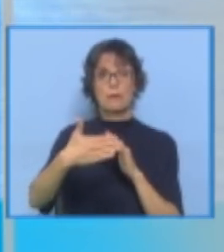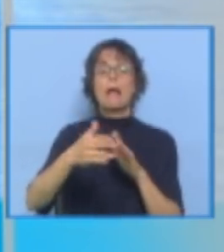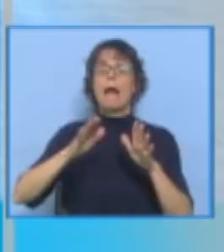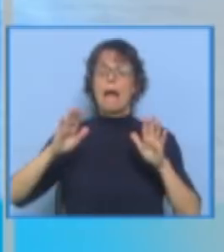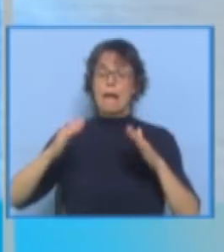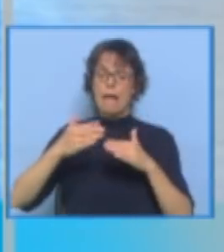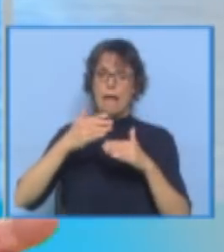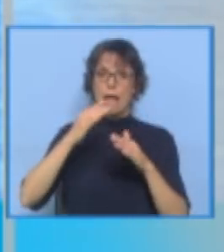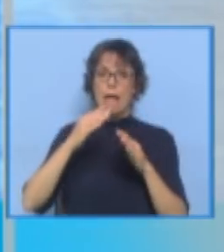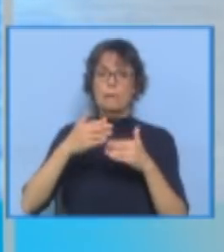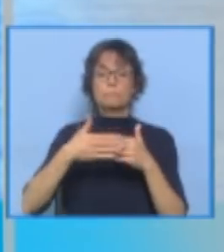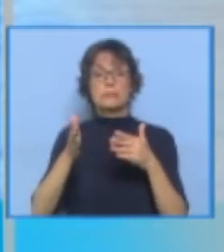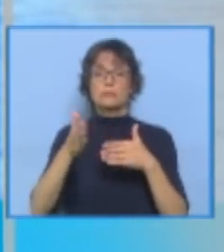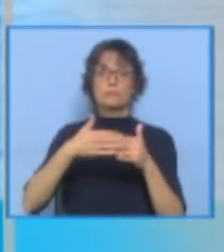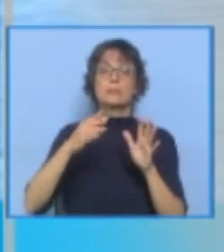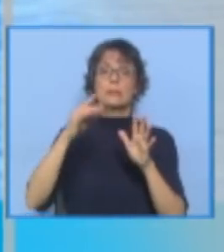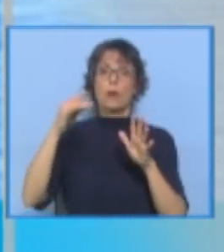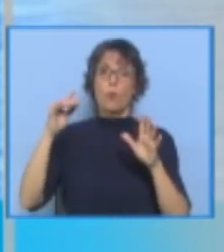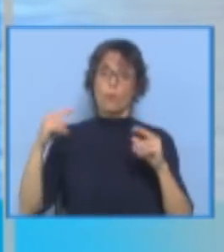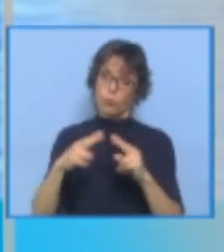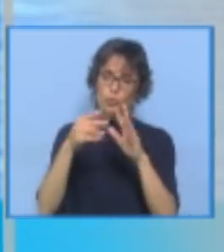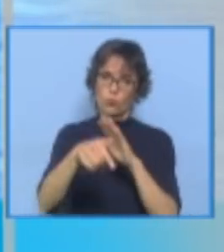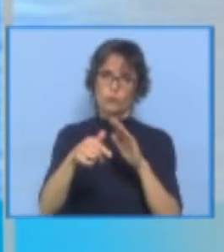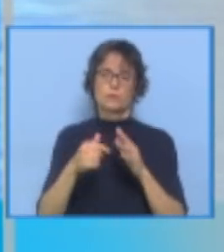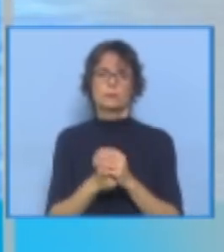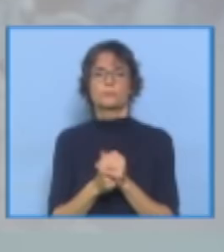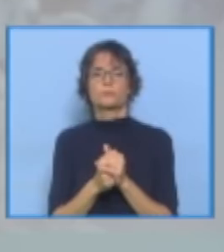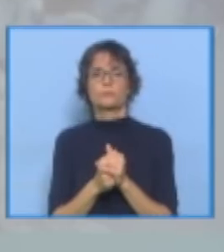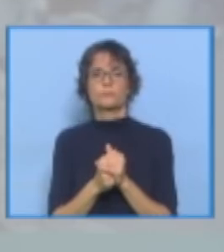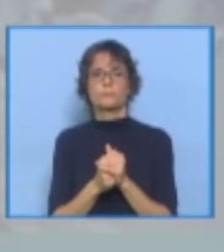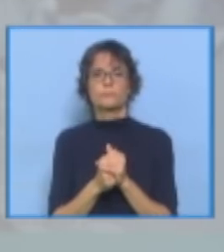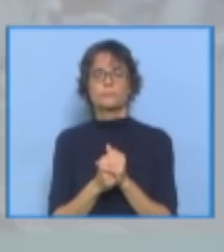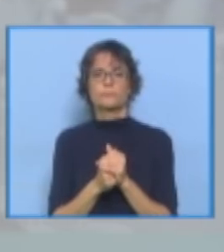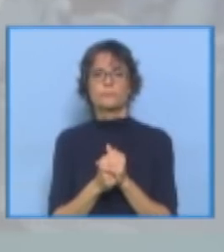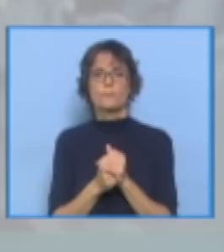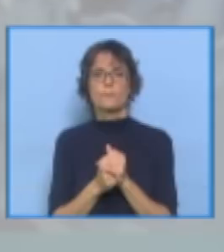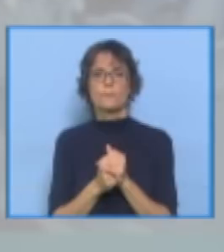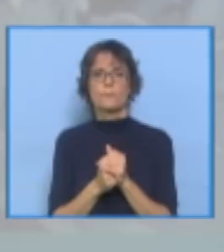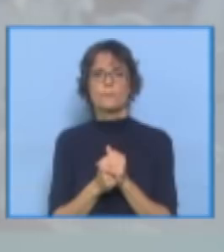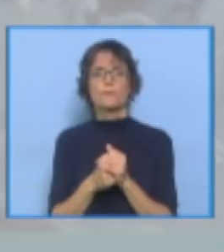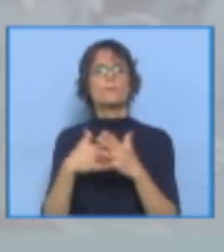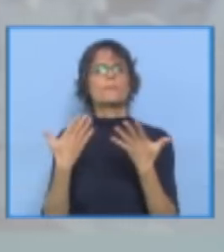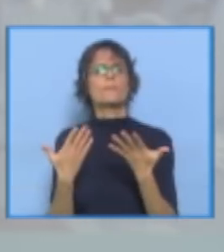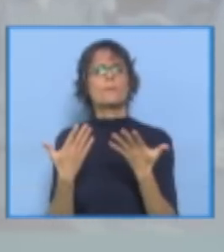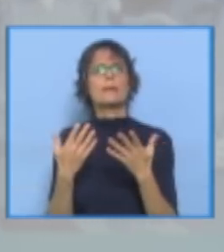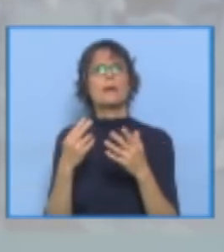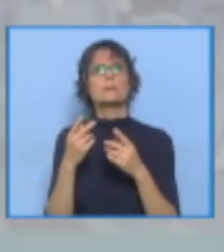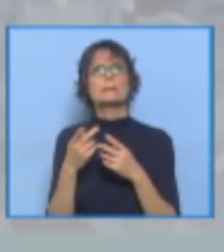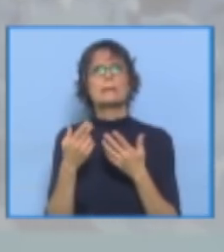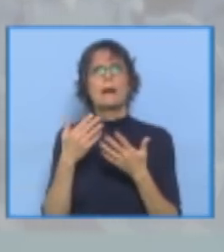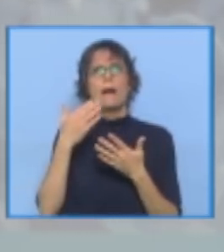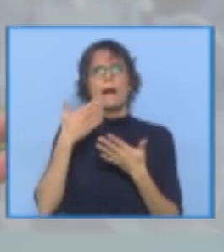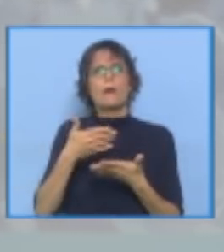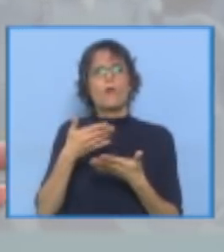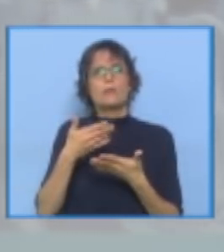sessão, abençoando de alguma maneira o princípio da Semana Santa. Que expectativa tem para estas conversas, onde questões, se